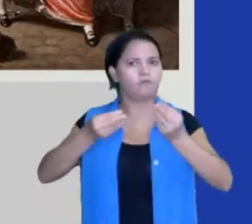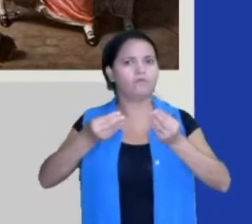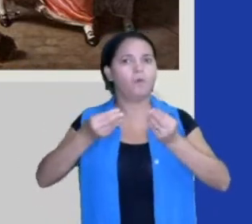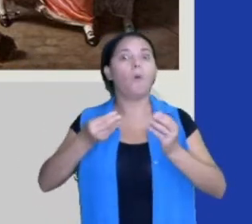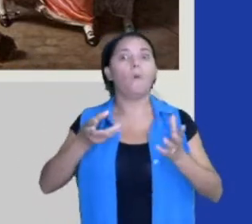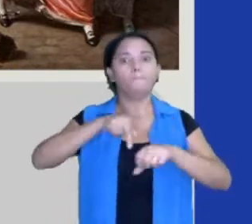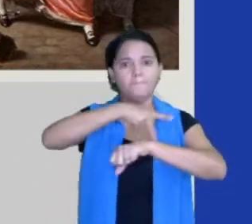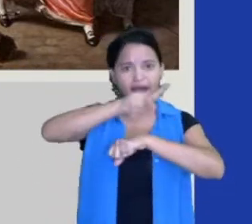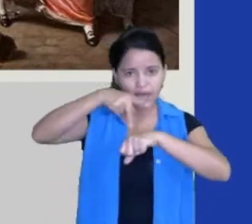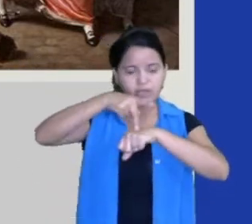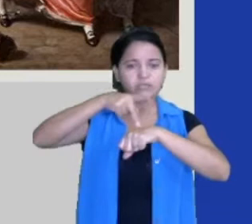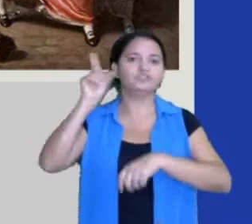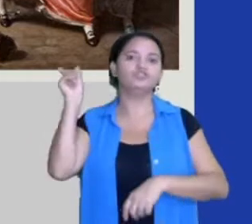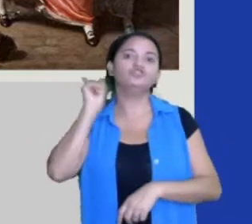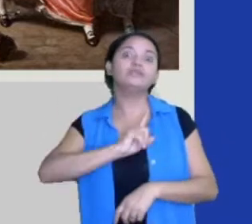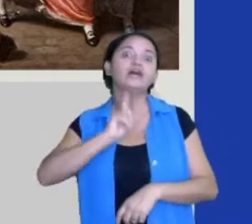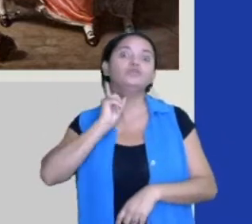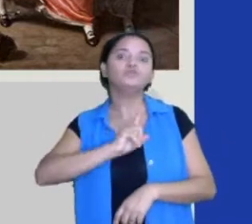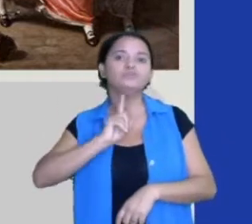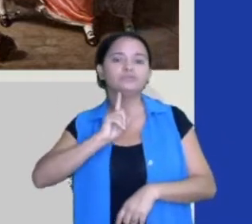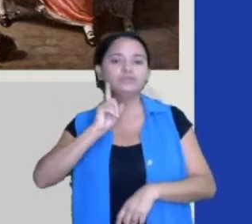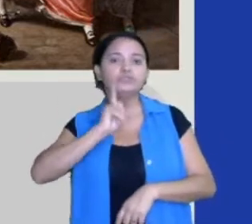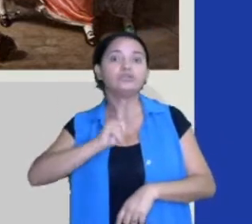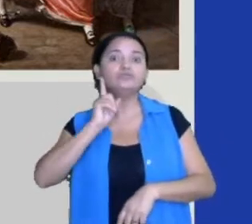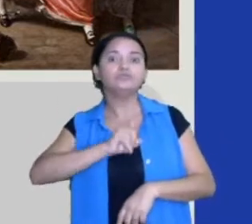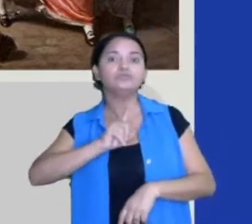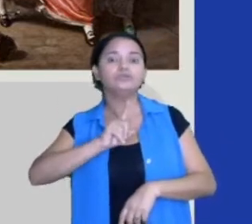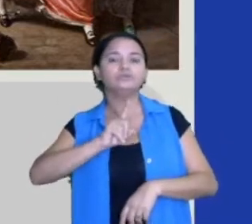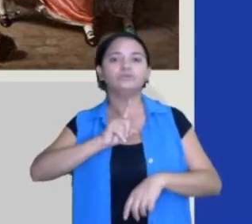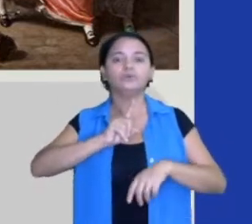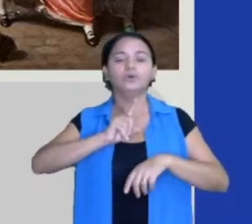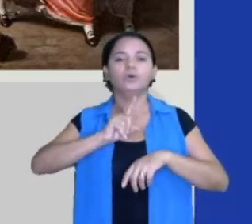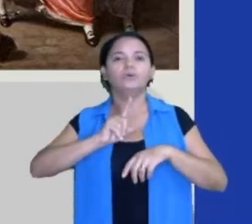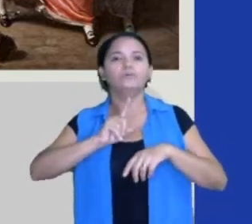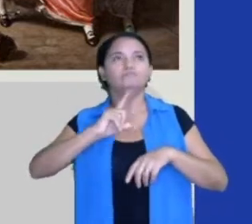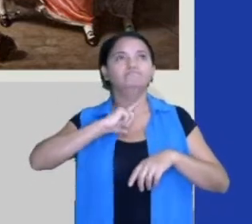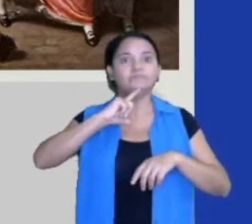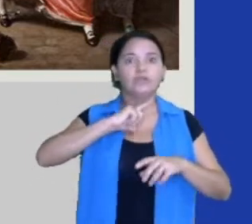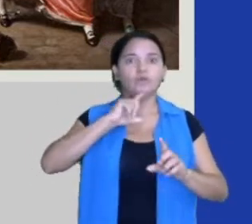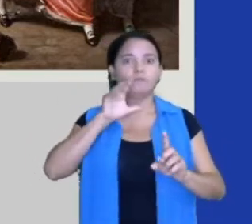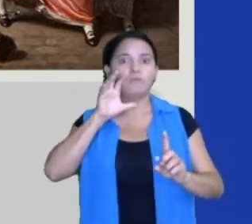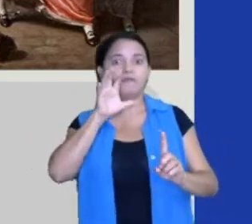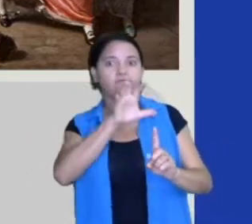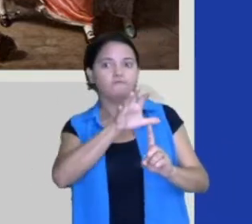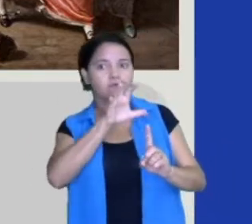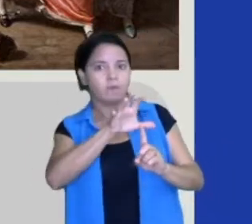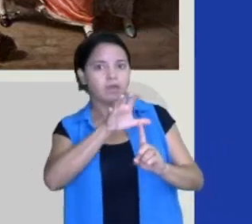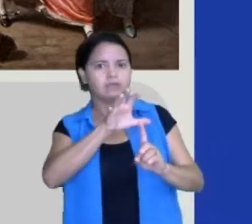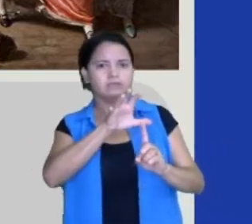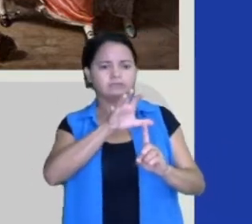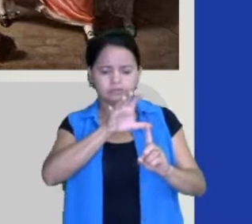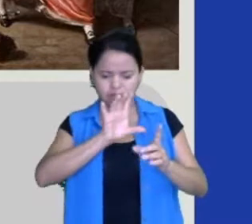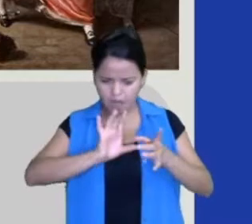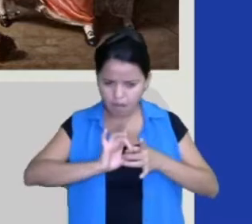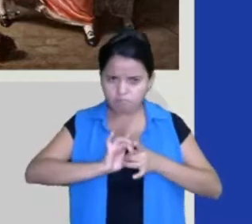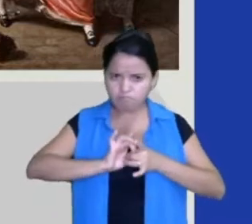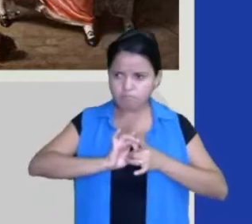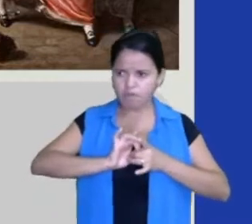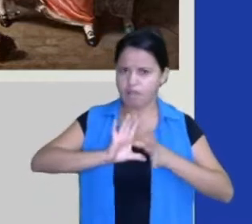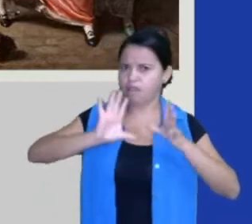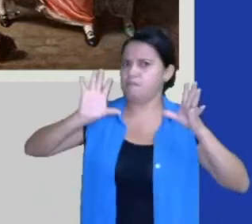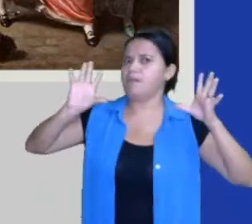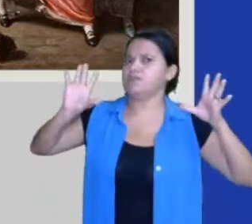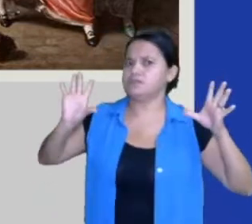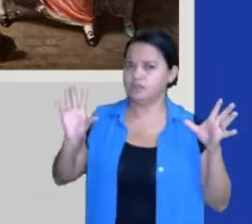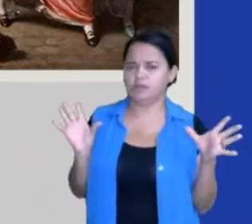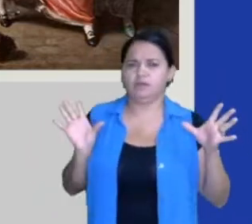Estados Unidos. Um movimento com uma influência liberal, tá? Liberal.